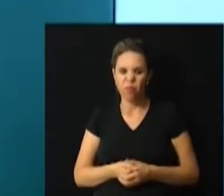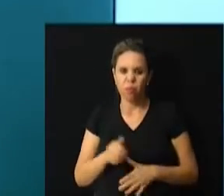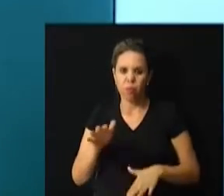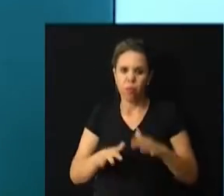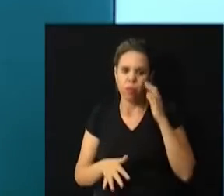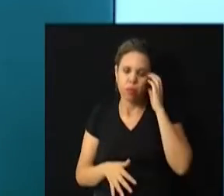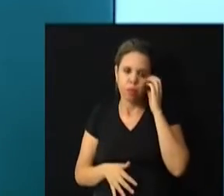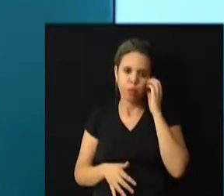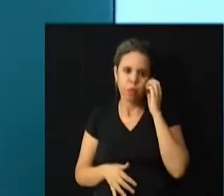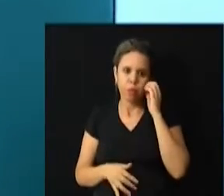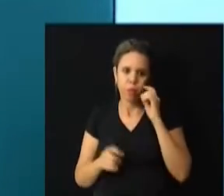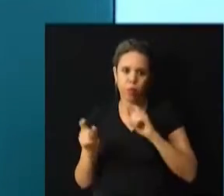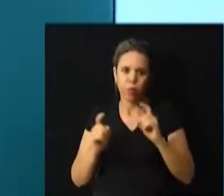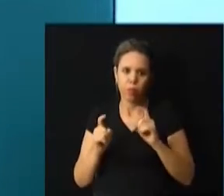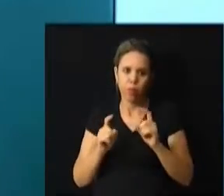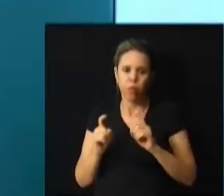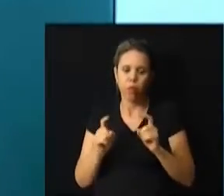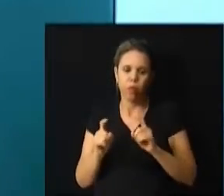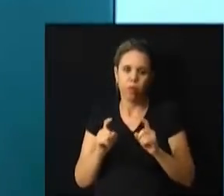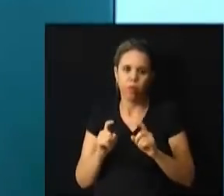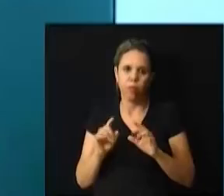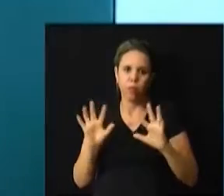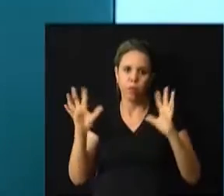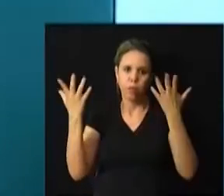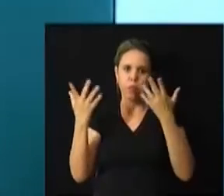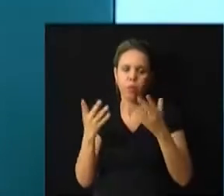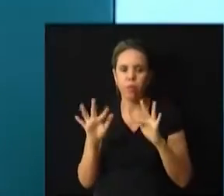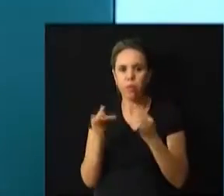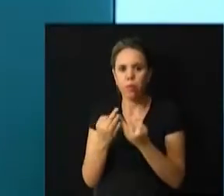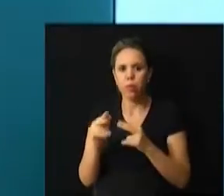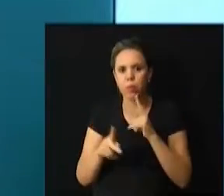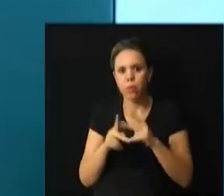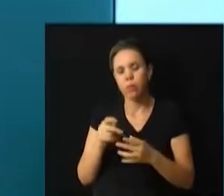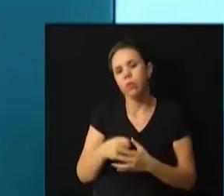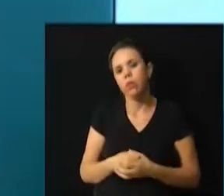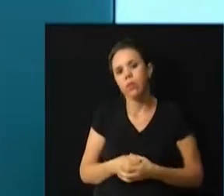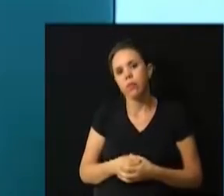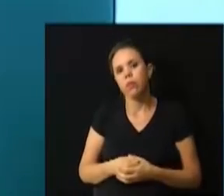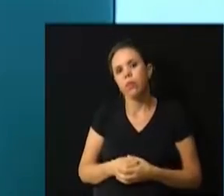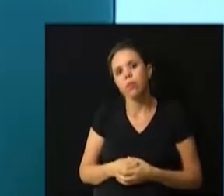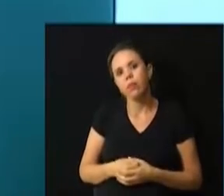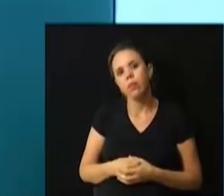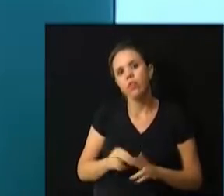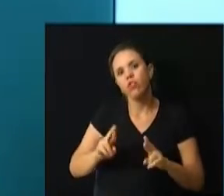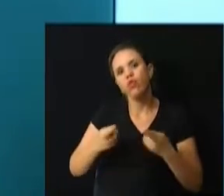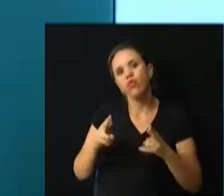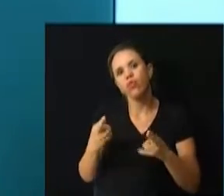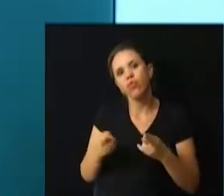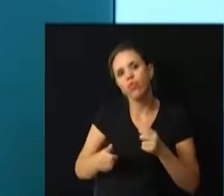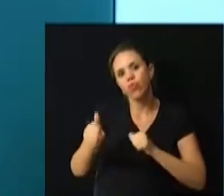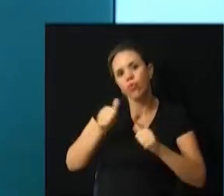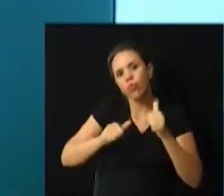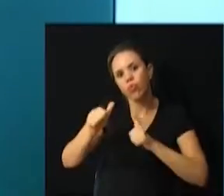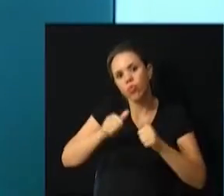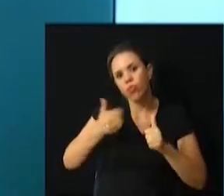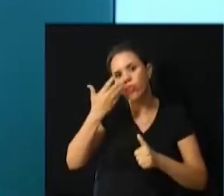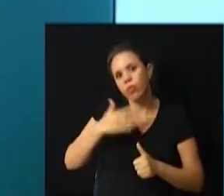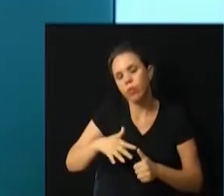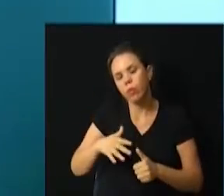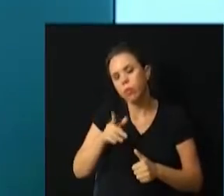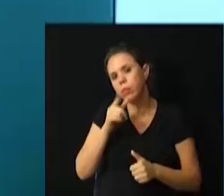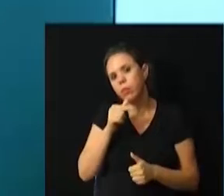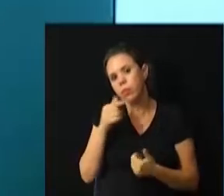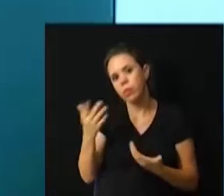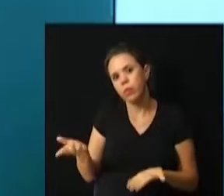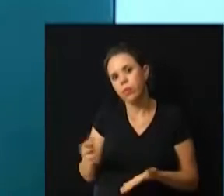né? Geralmente, nas reuniões sociais, o pessoal fica lá degustando um churrasco, bebida, e as